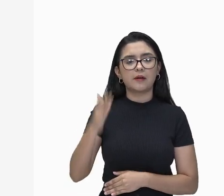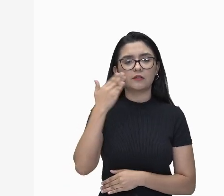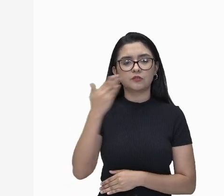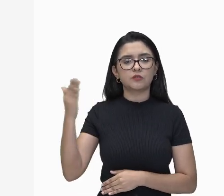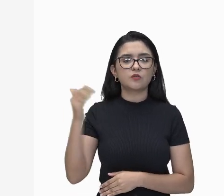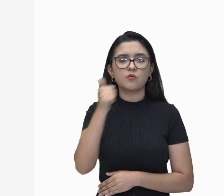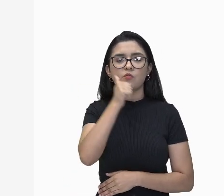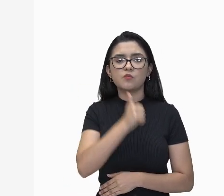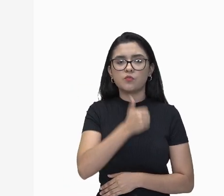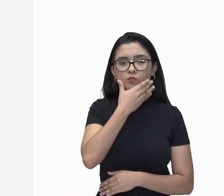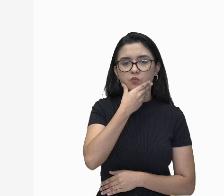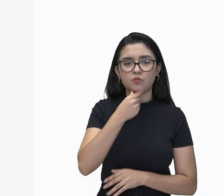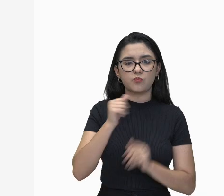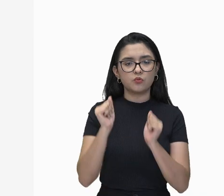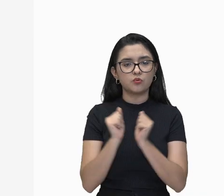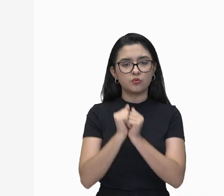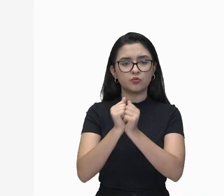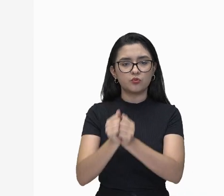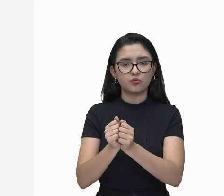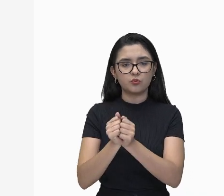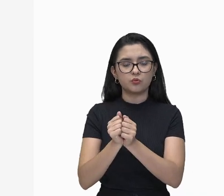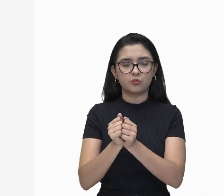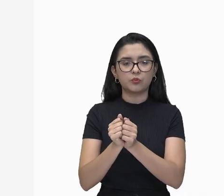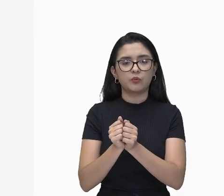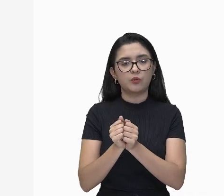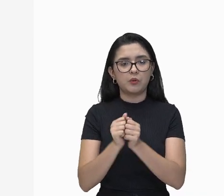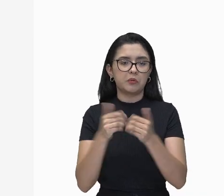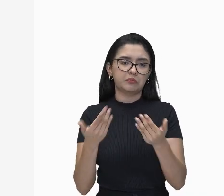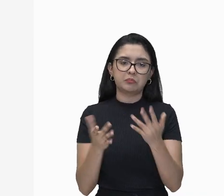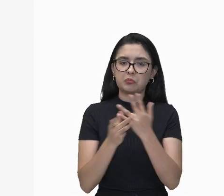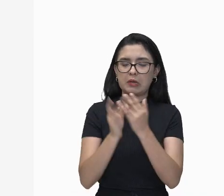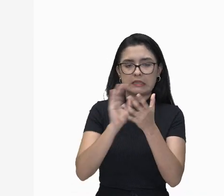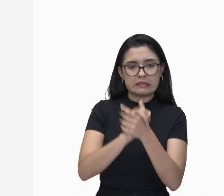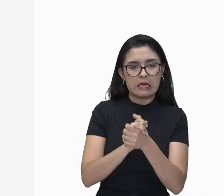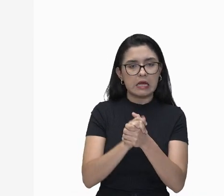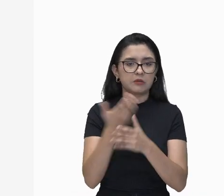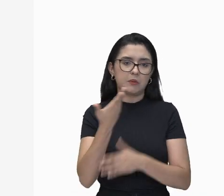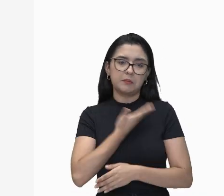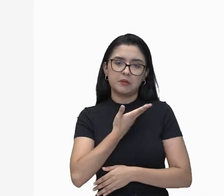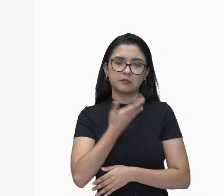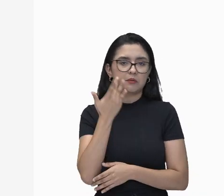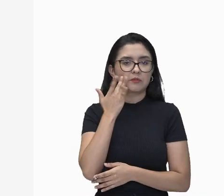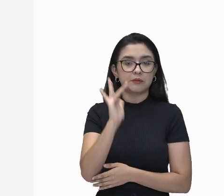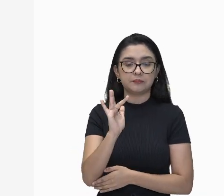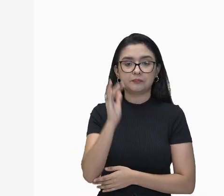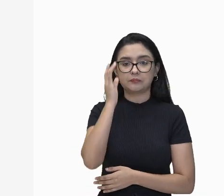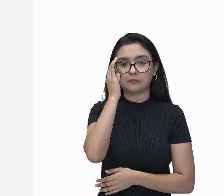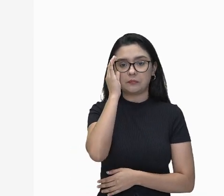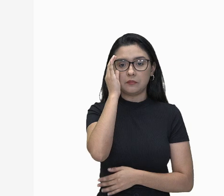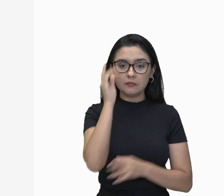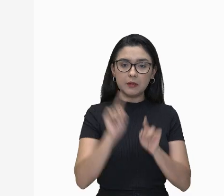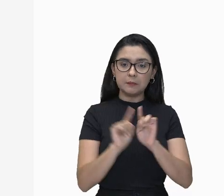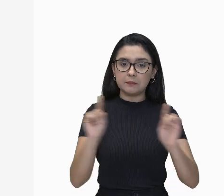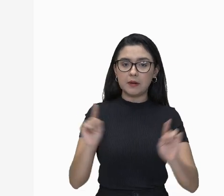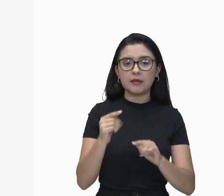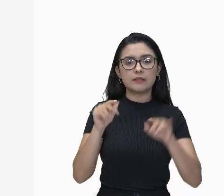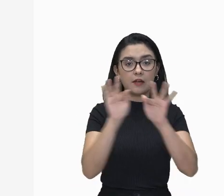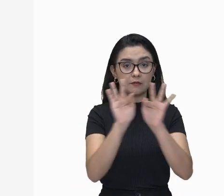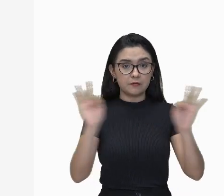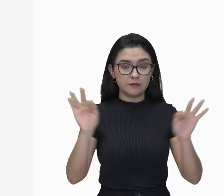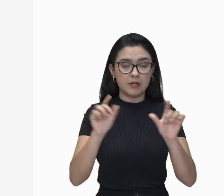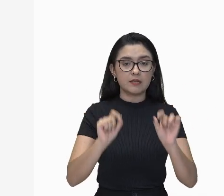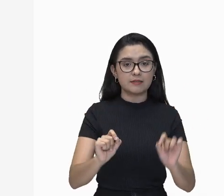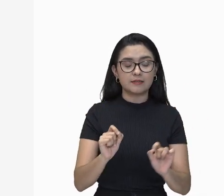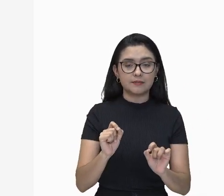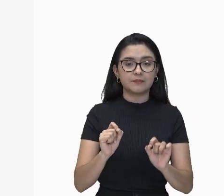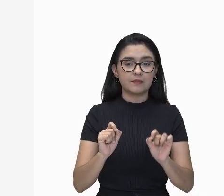Não sei, um casal de casados, né? De amigos, não sei, né? Mas eles estão dizendo que eles se